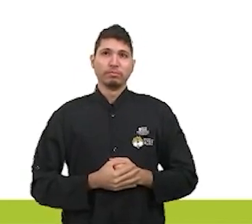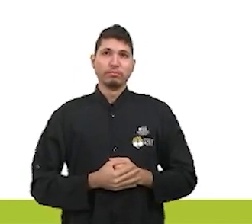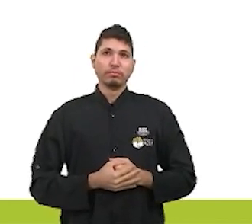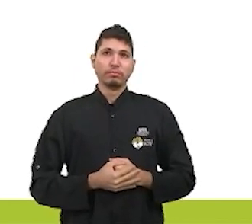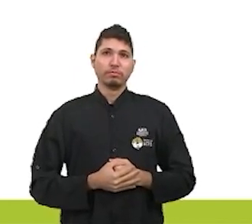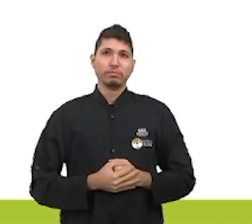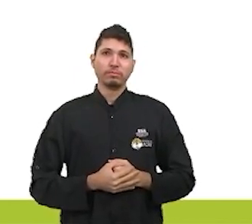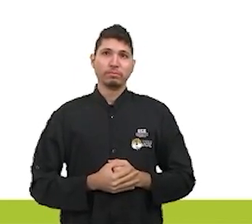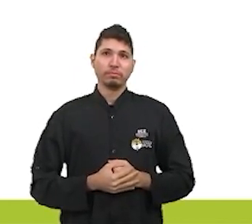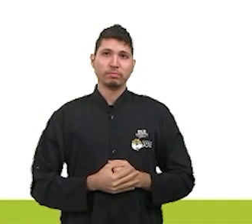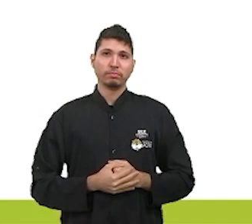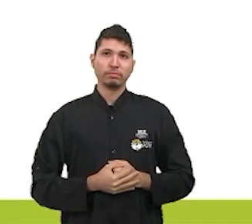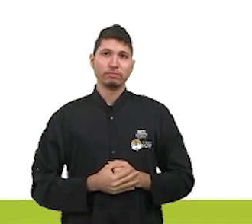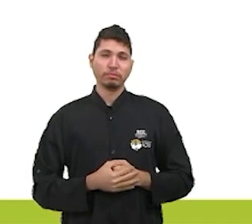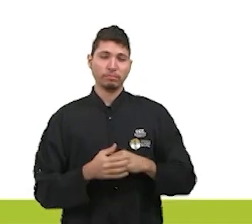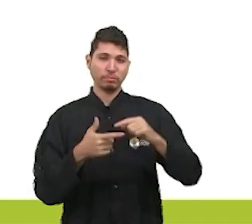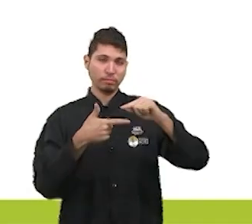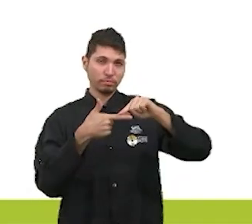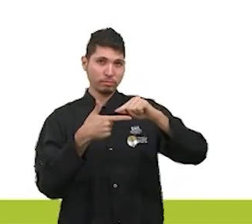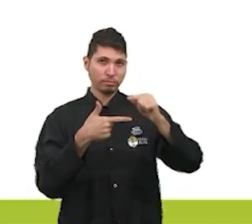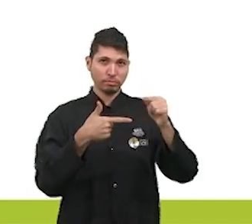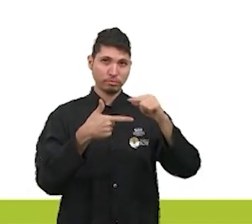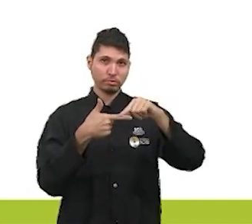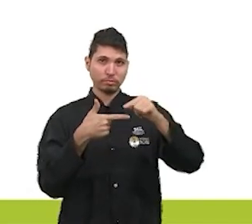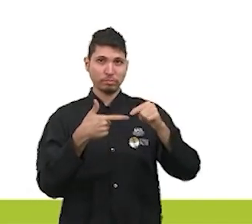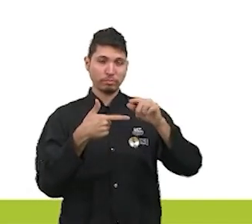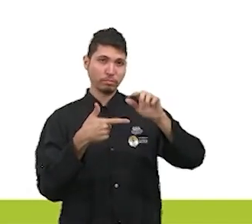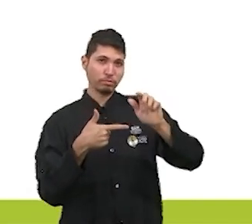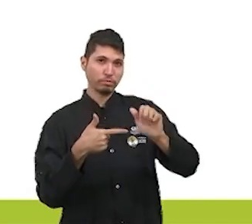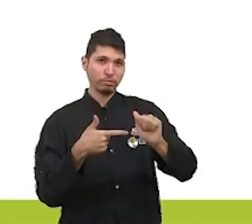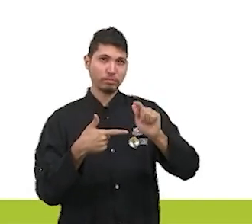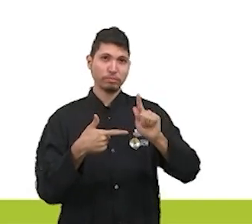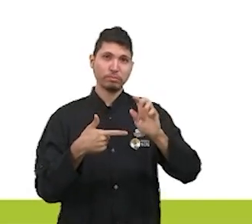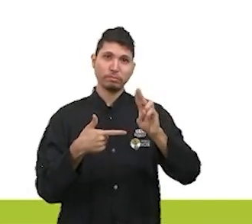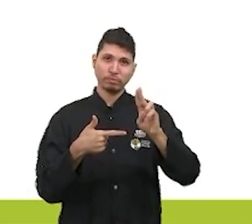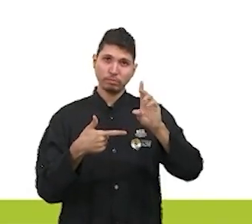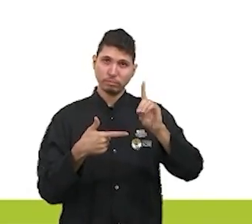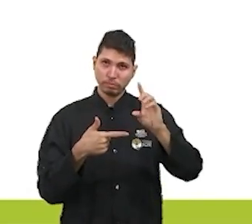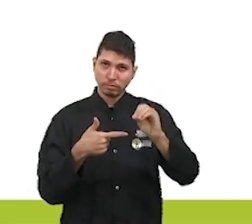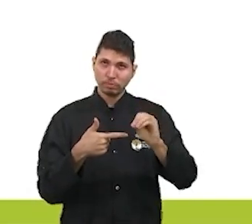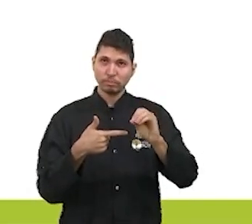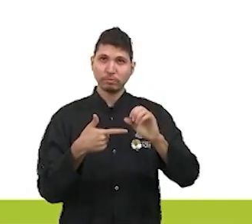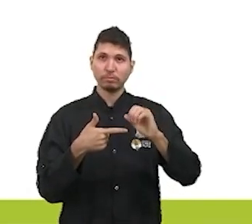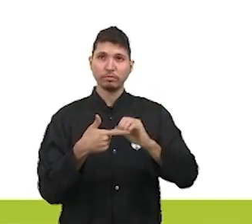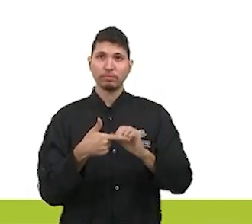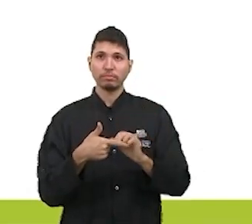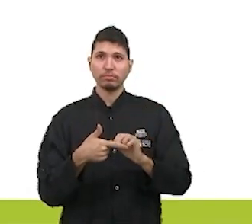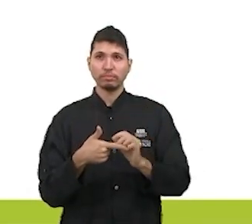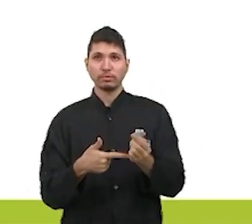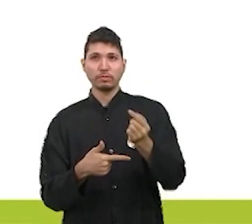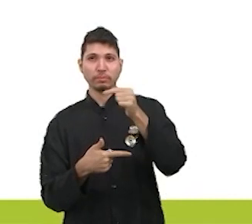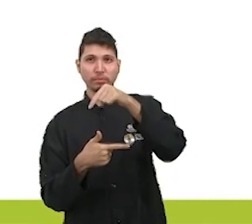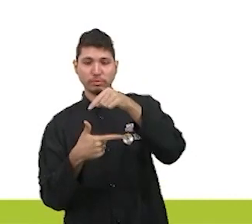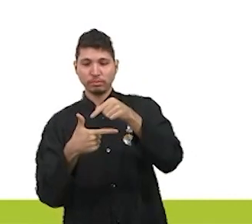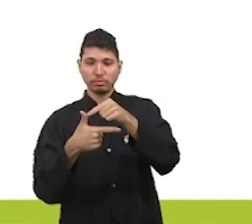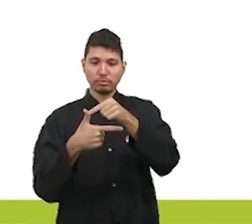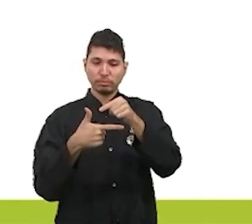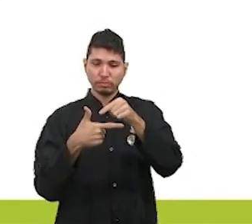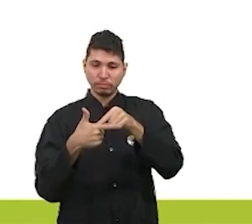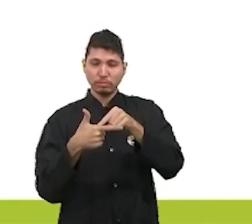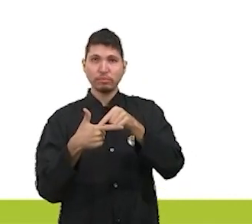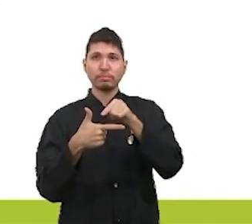passa pelo ângulo agudo e passa pelo ângulo reto, que é conhecido também como ângulo de 90 graus, tá bom?